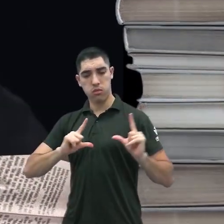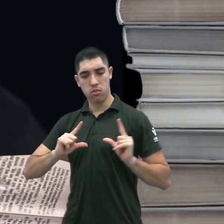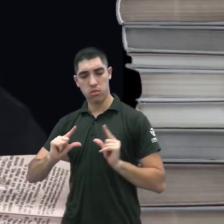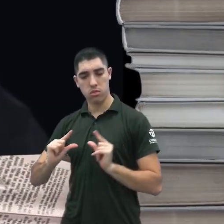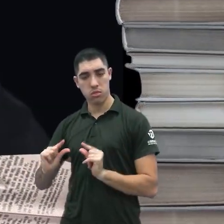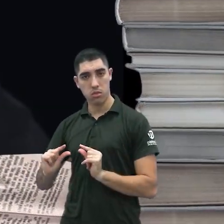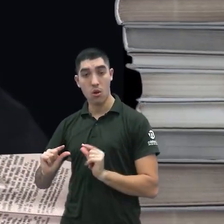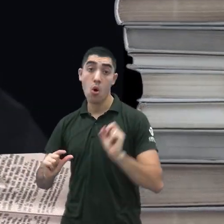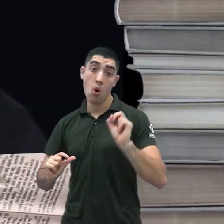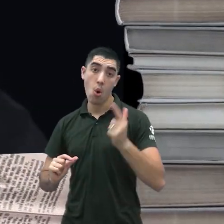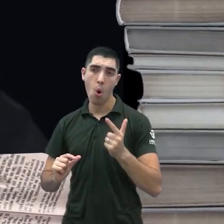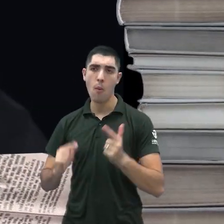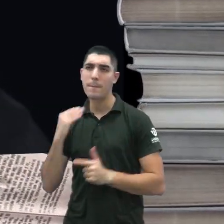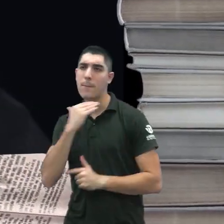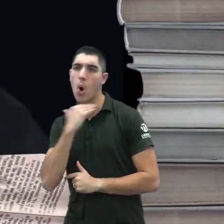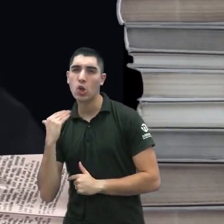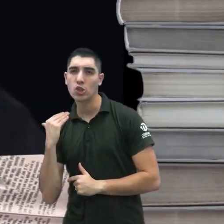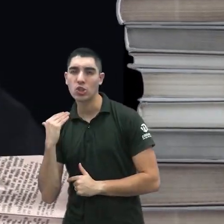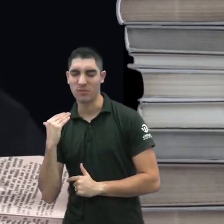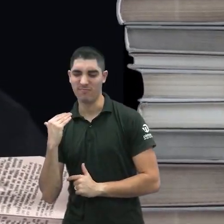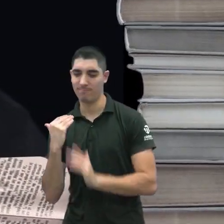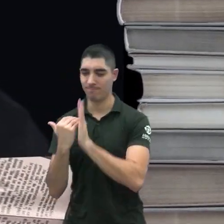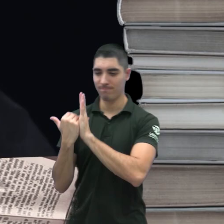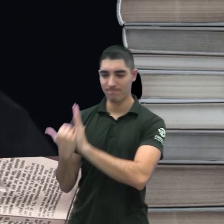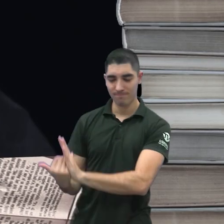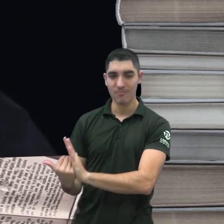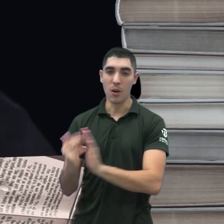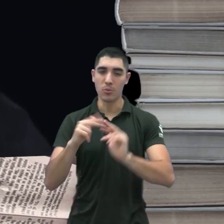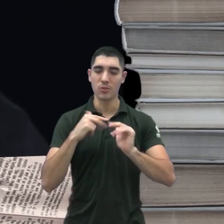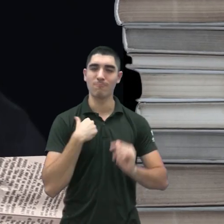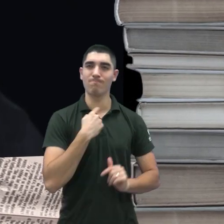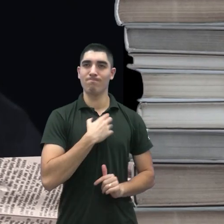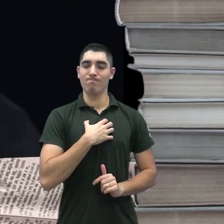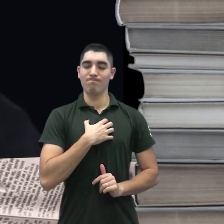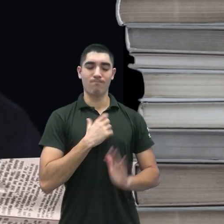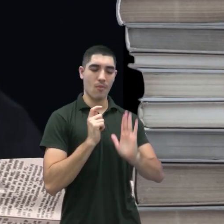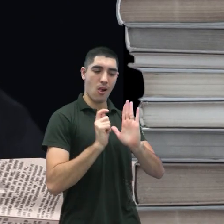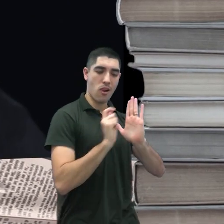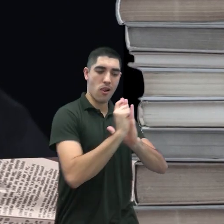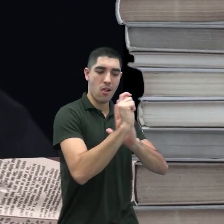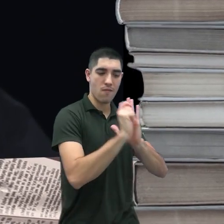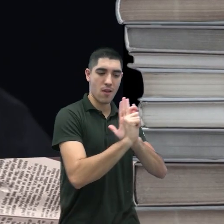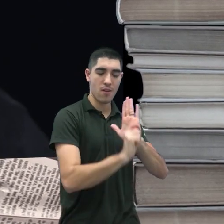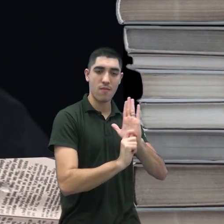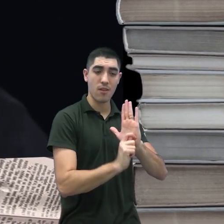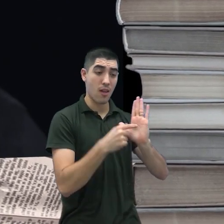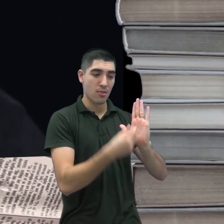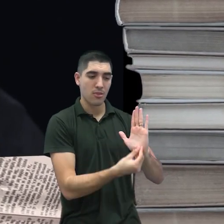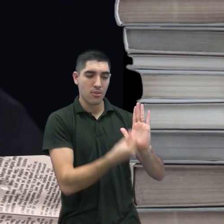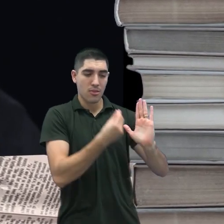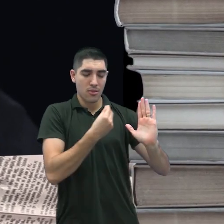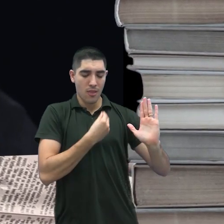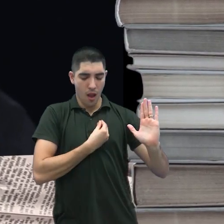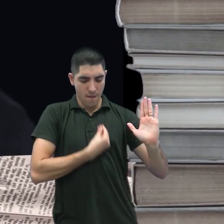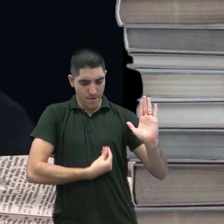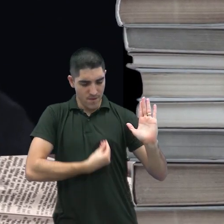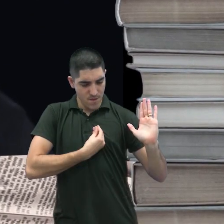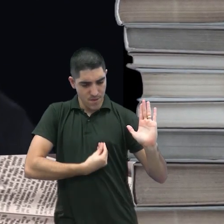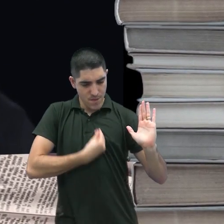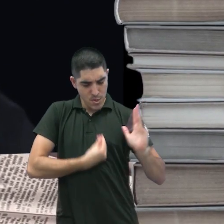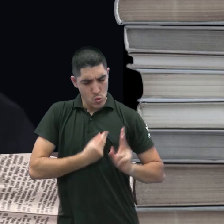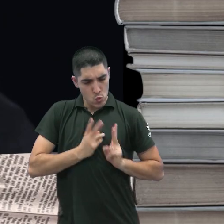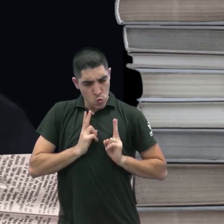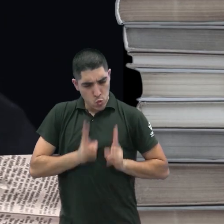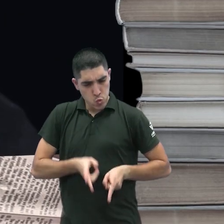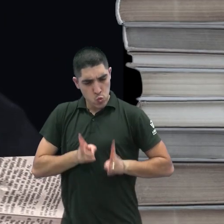ou para vencer a morte. Eu acho que é alguma coisa assim... É o espírito de sobrevivência mesmo, né?